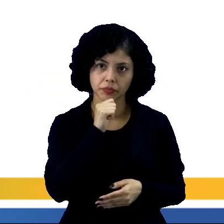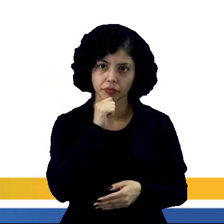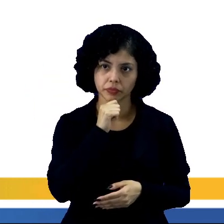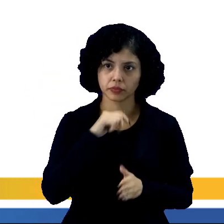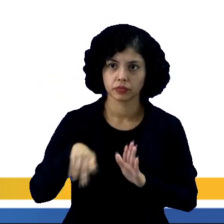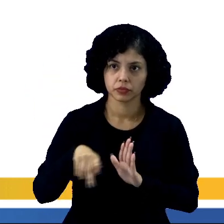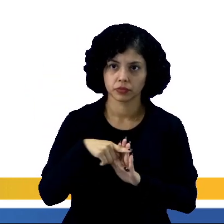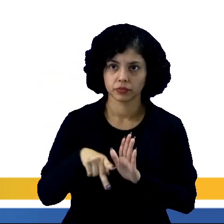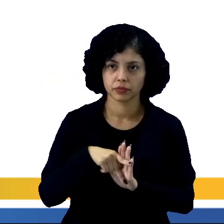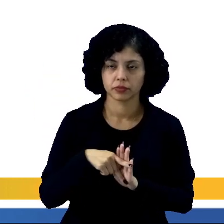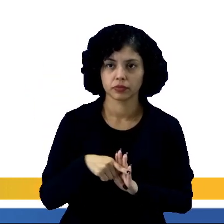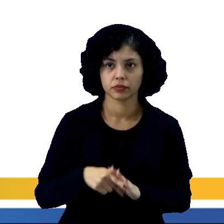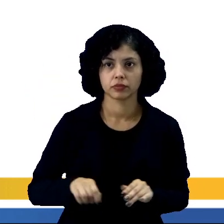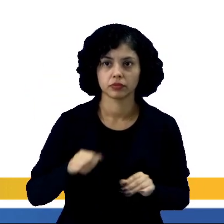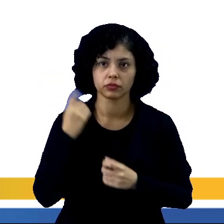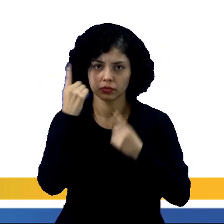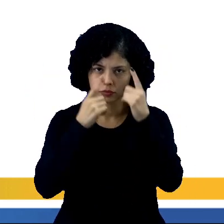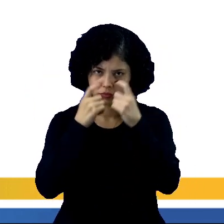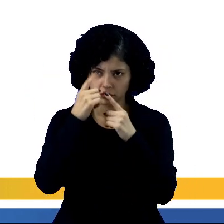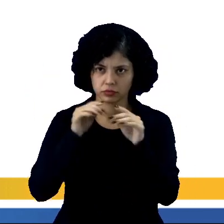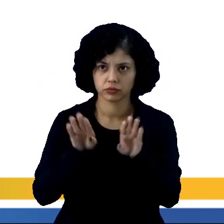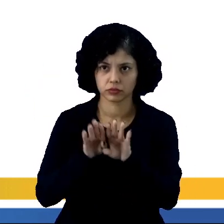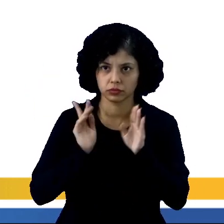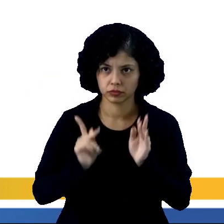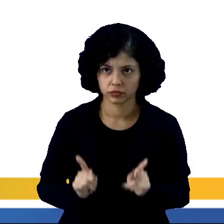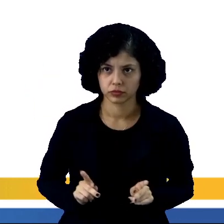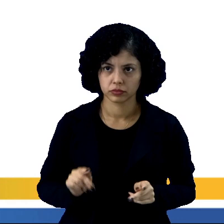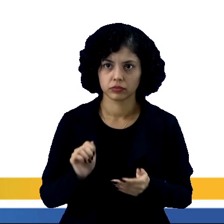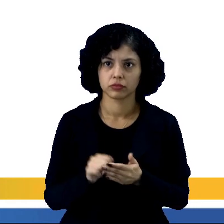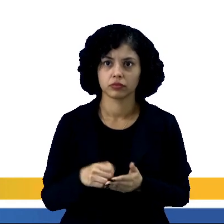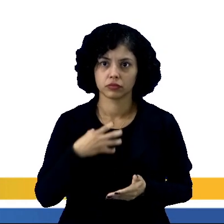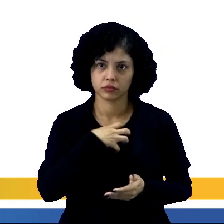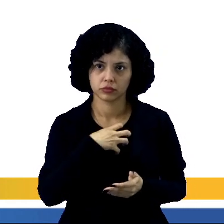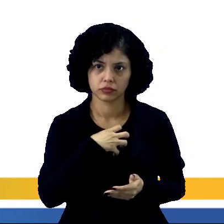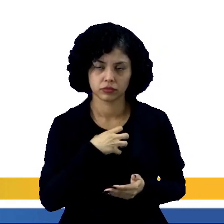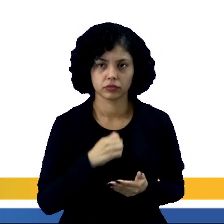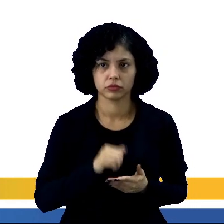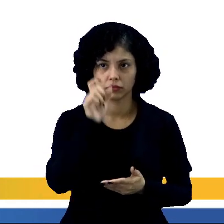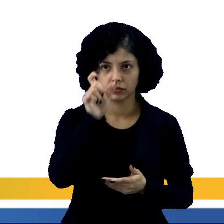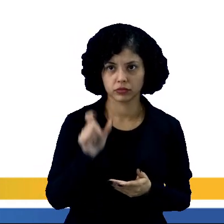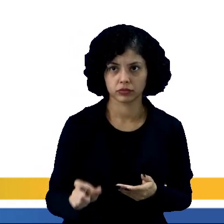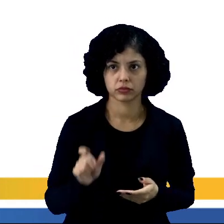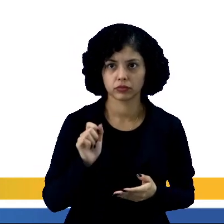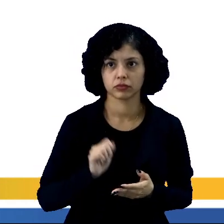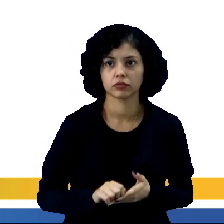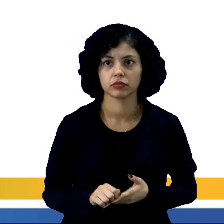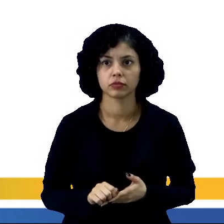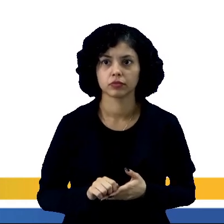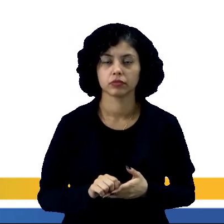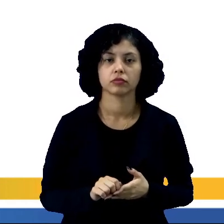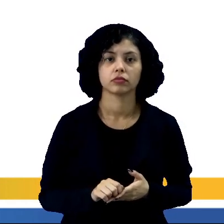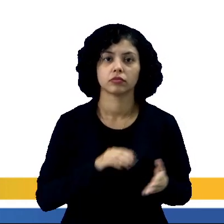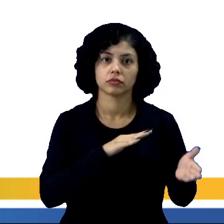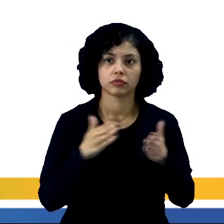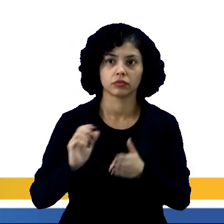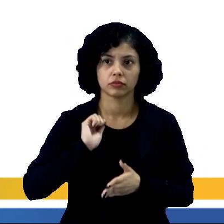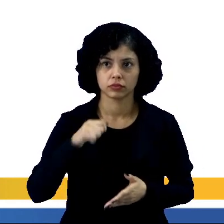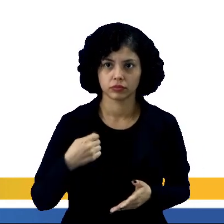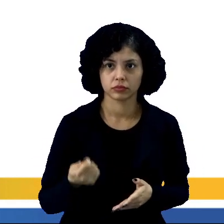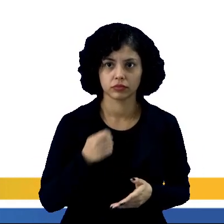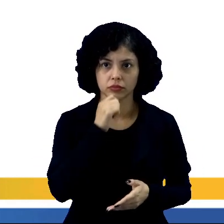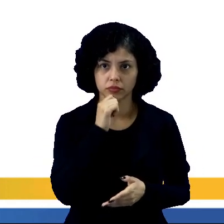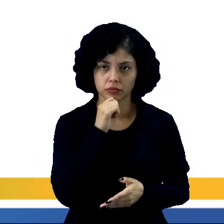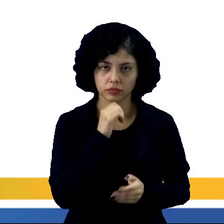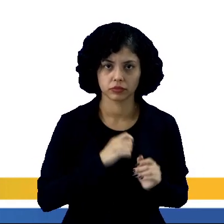deduzida a partir das atitudes, dos gestos, dos comportamentos e dos sentimentos da personagem, né? Ou a partir dos